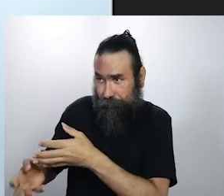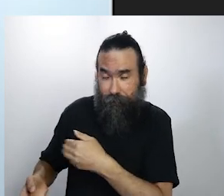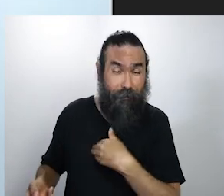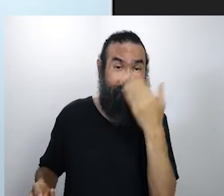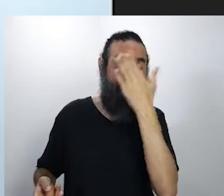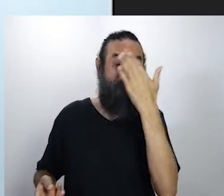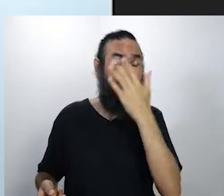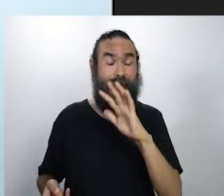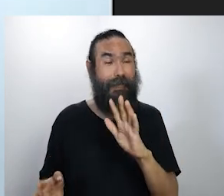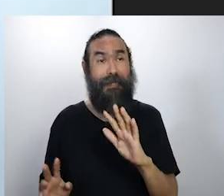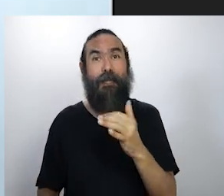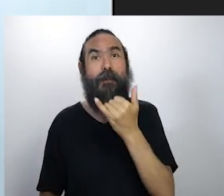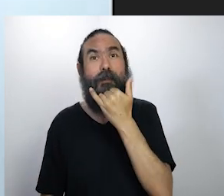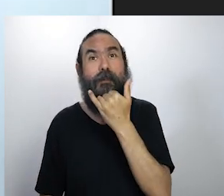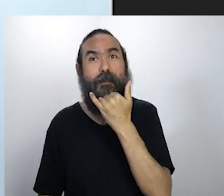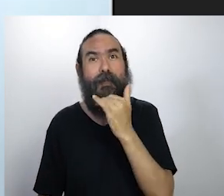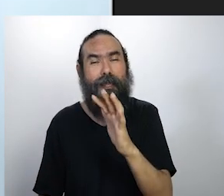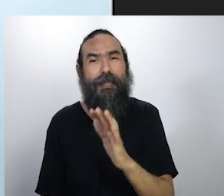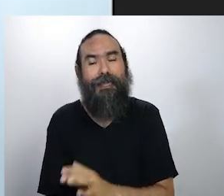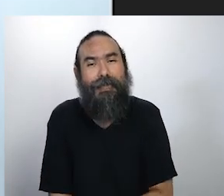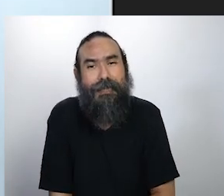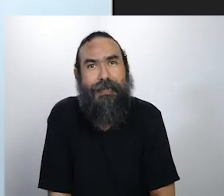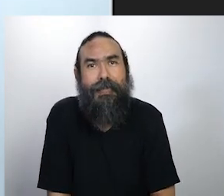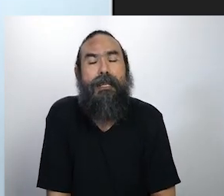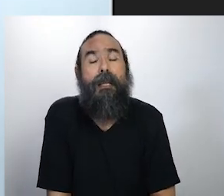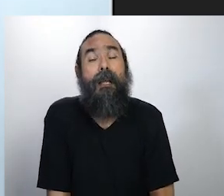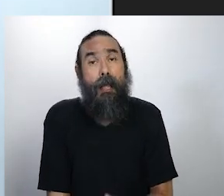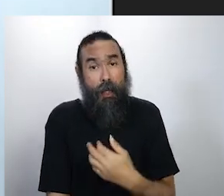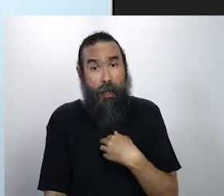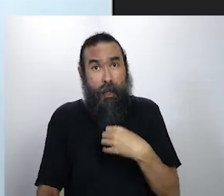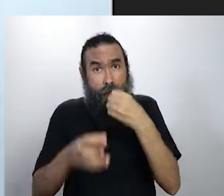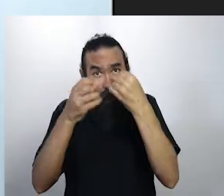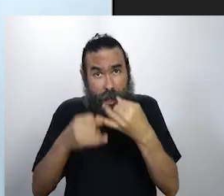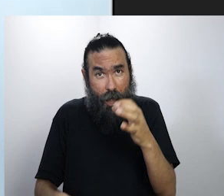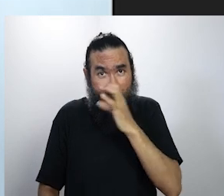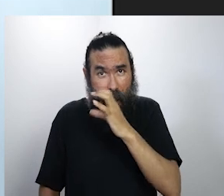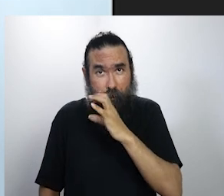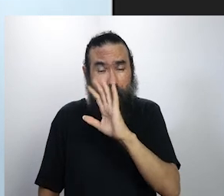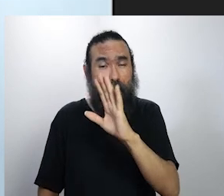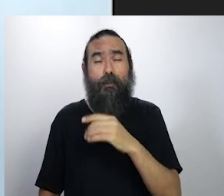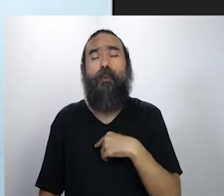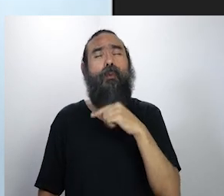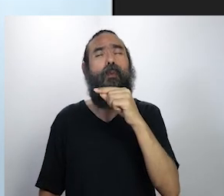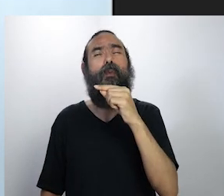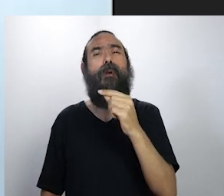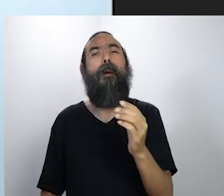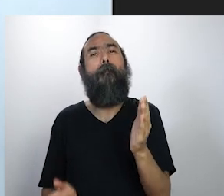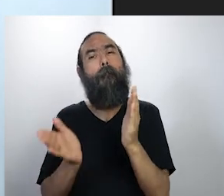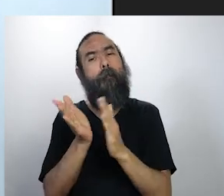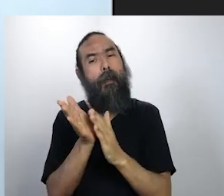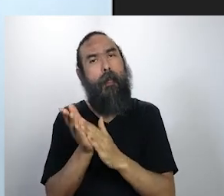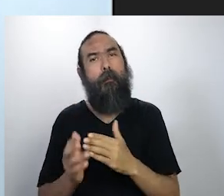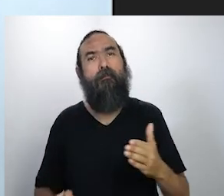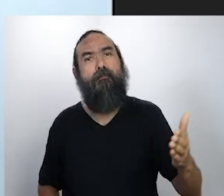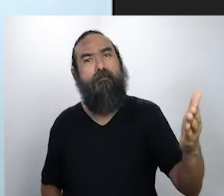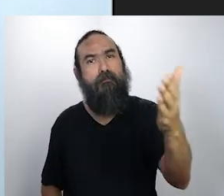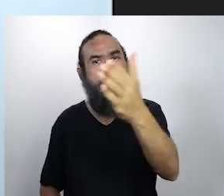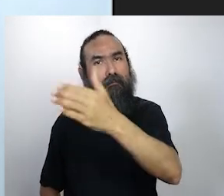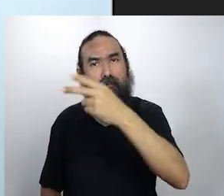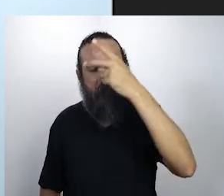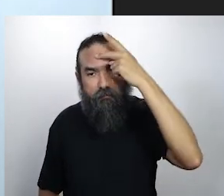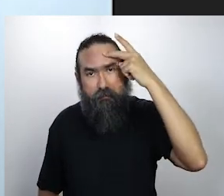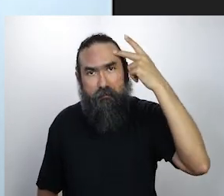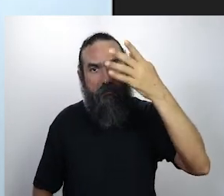só parabenizar a fala de todos, porque acaba que é um aprendizado sempre, né? A